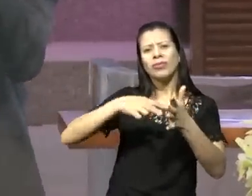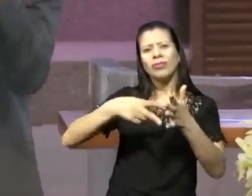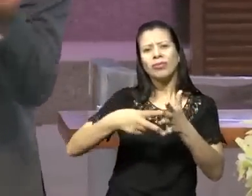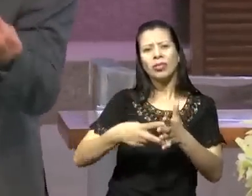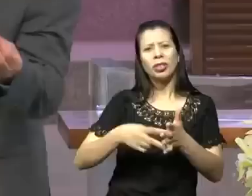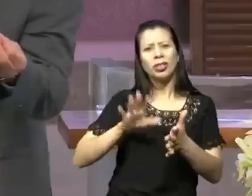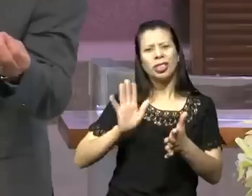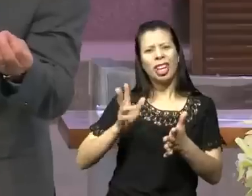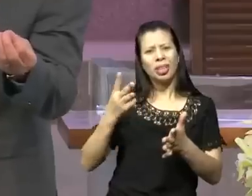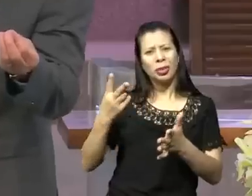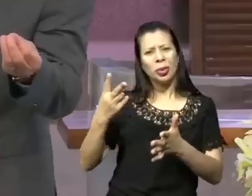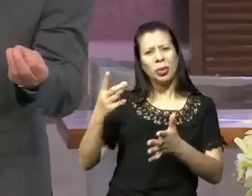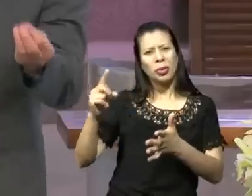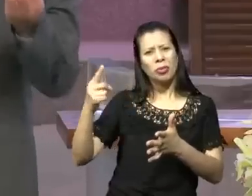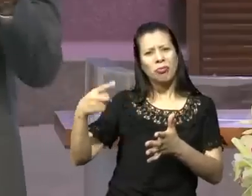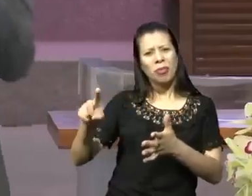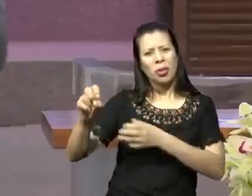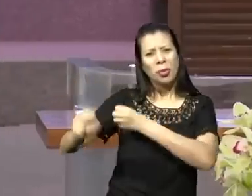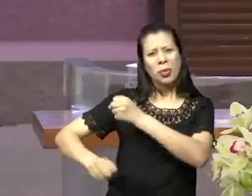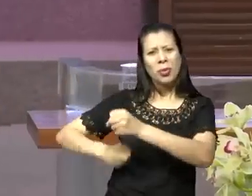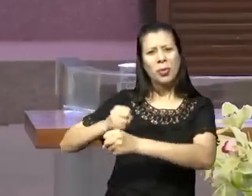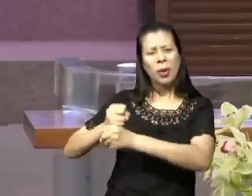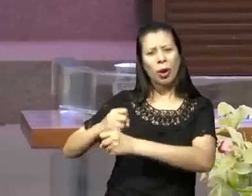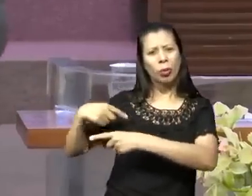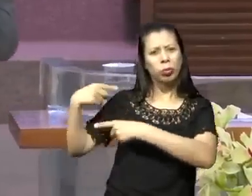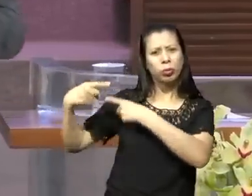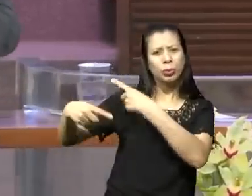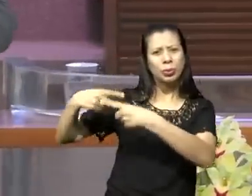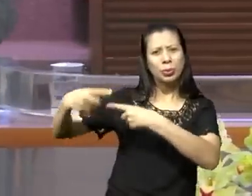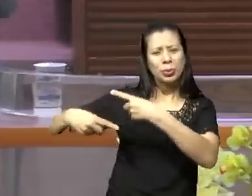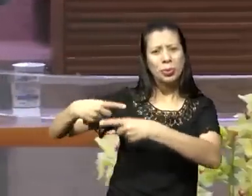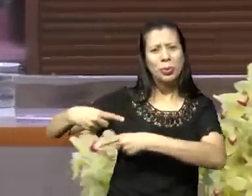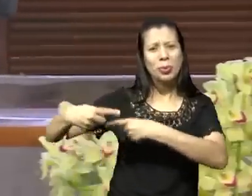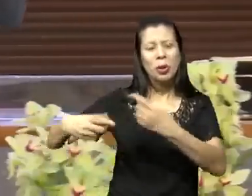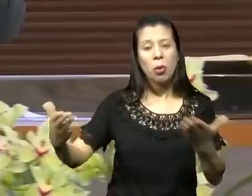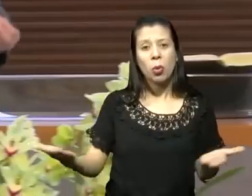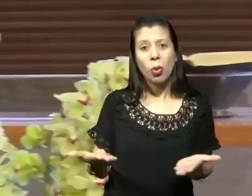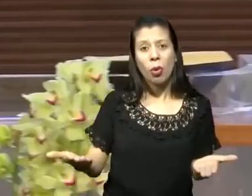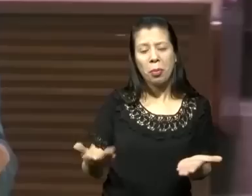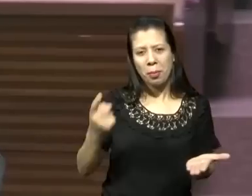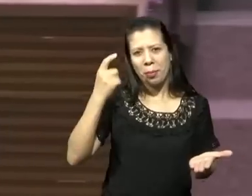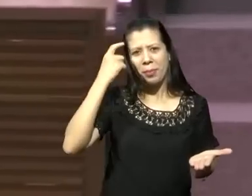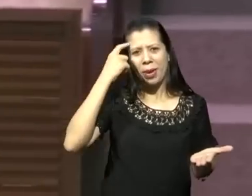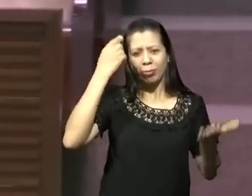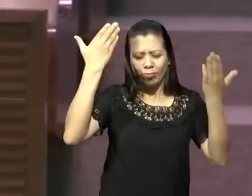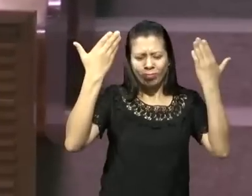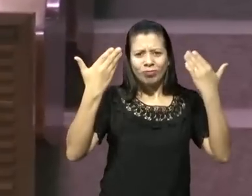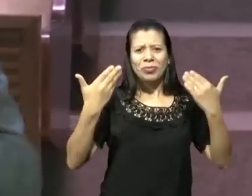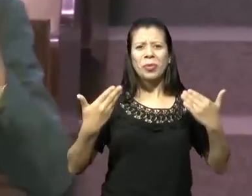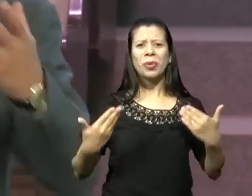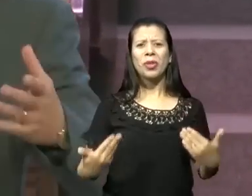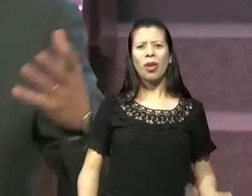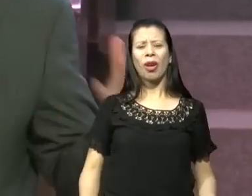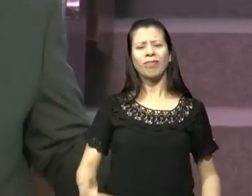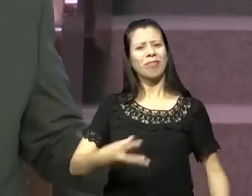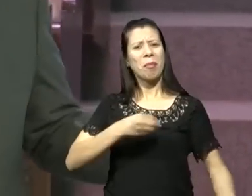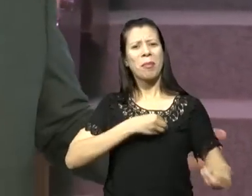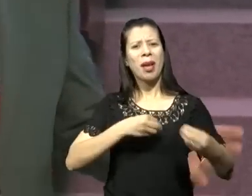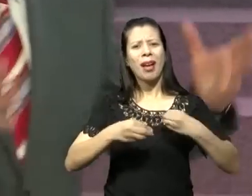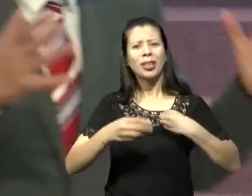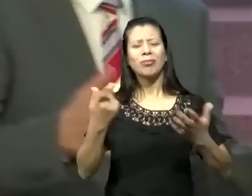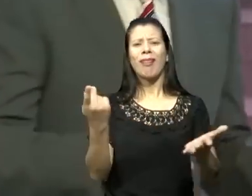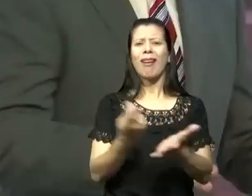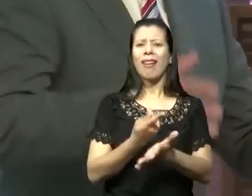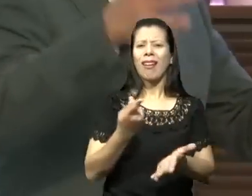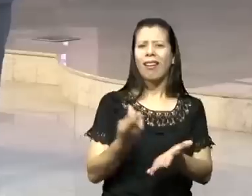porque isso é importante primeiramente porque todos nós temos a mesma natureza somos caídos é antes falhos